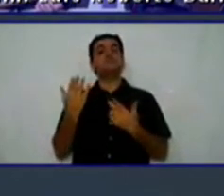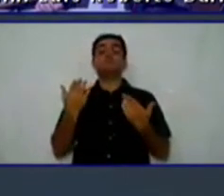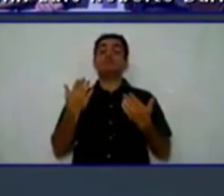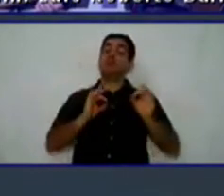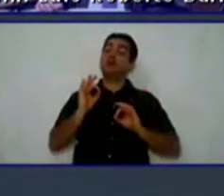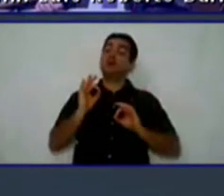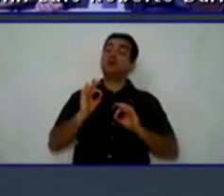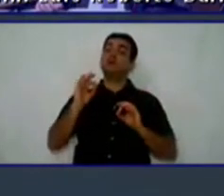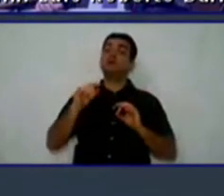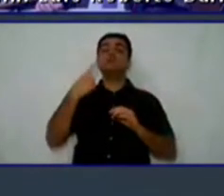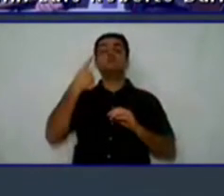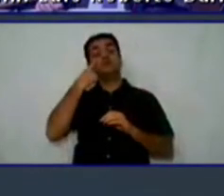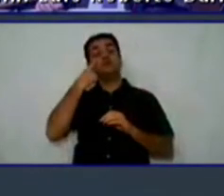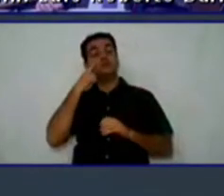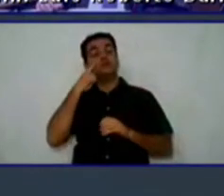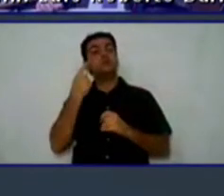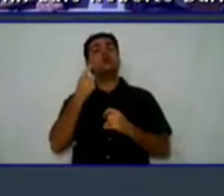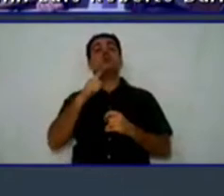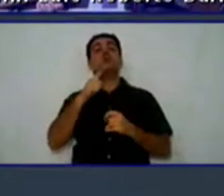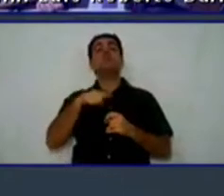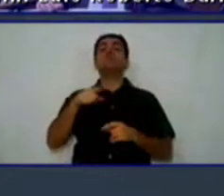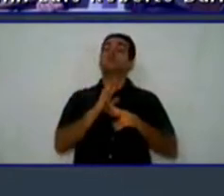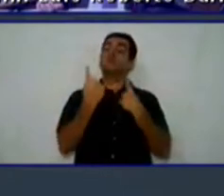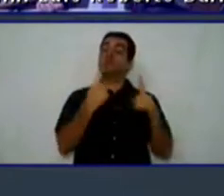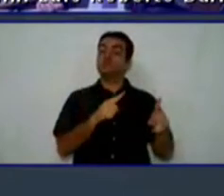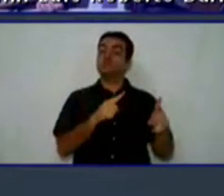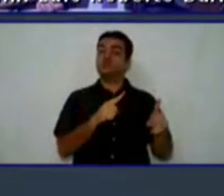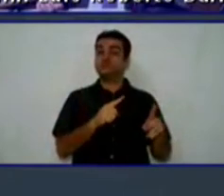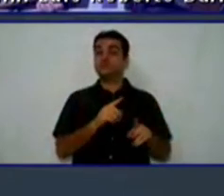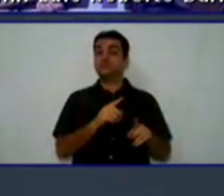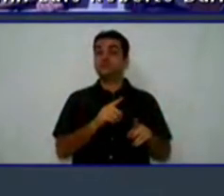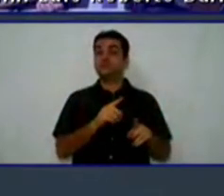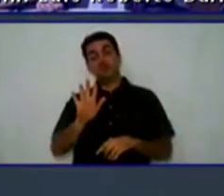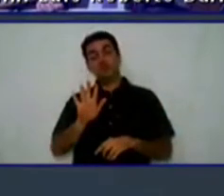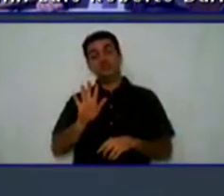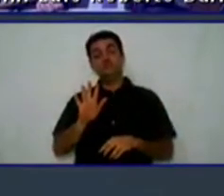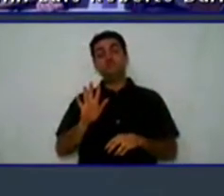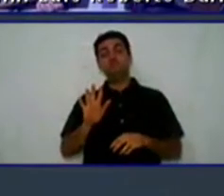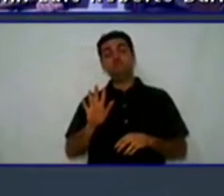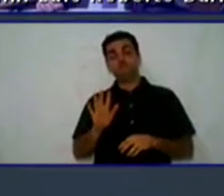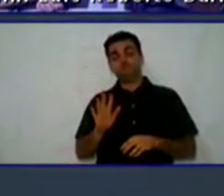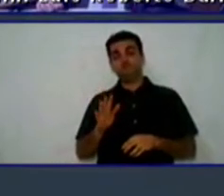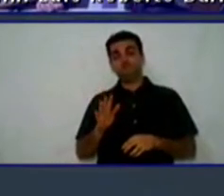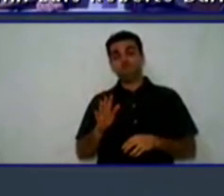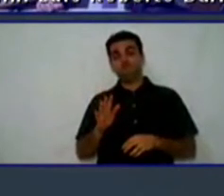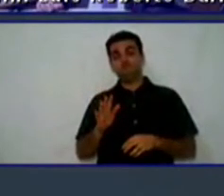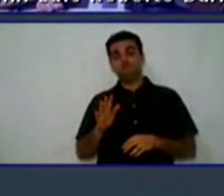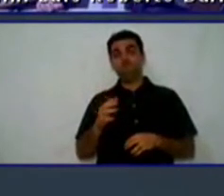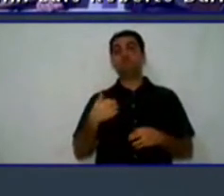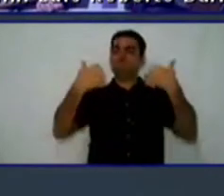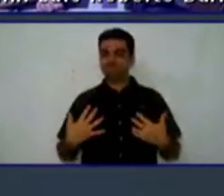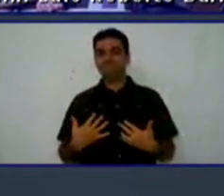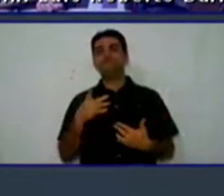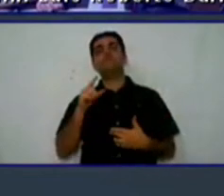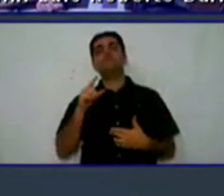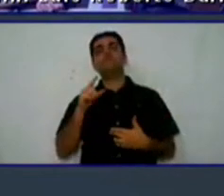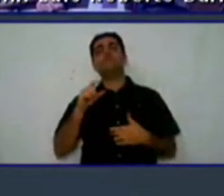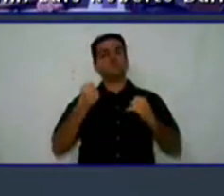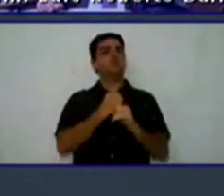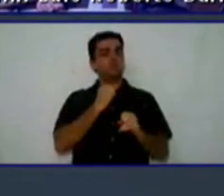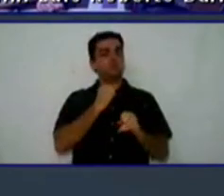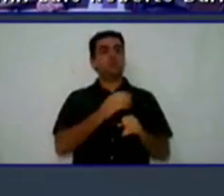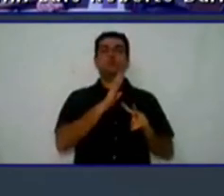eventual sanção ao partido. No entanto, eu reafirmo que a regularidade das contas do